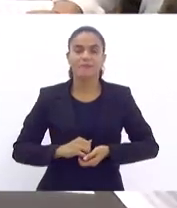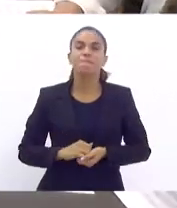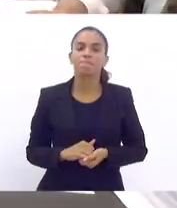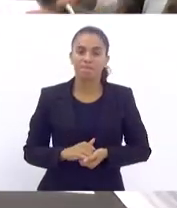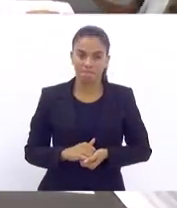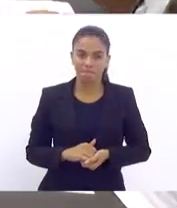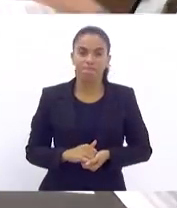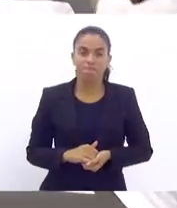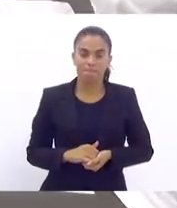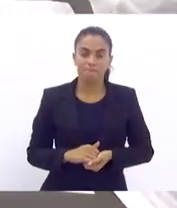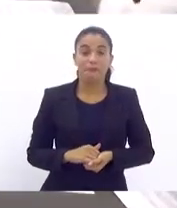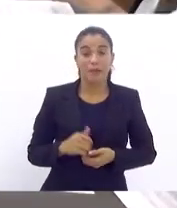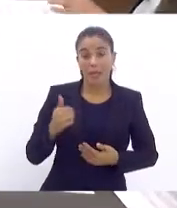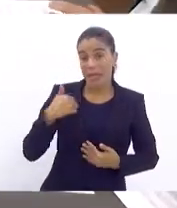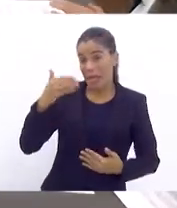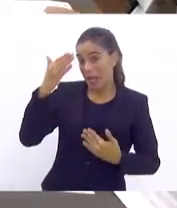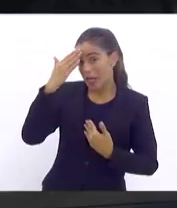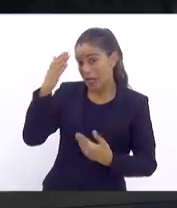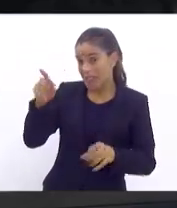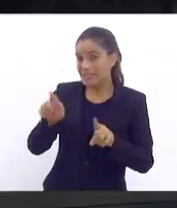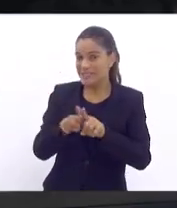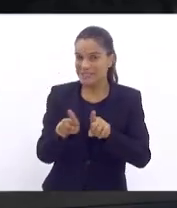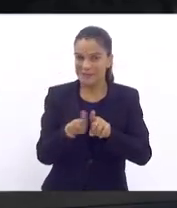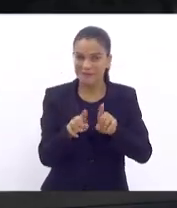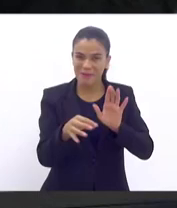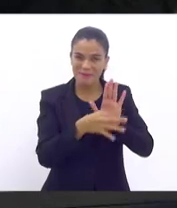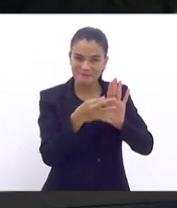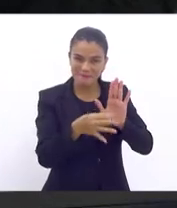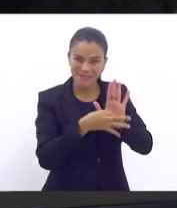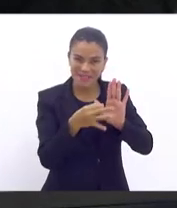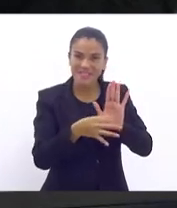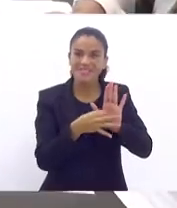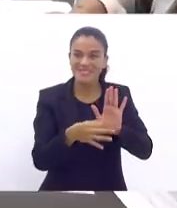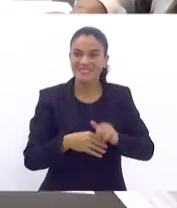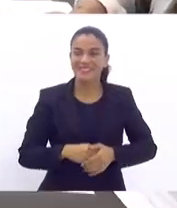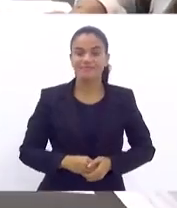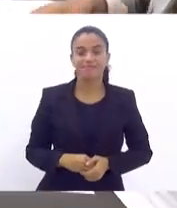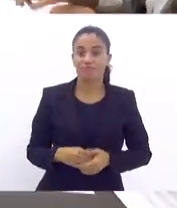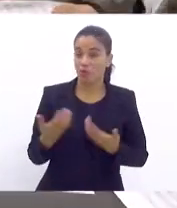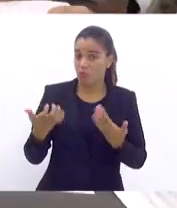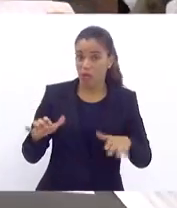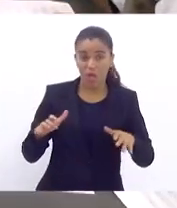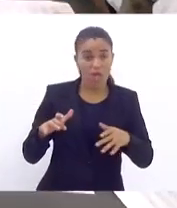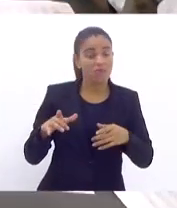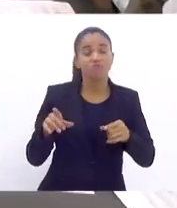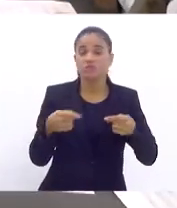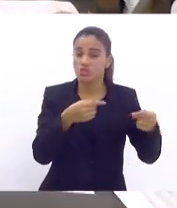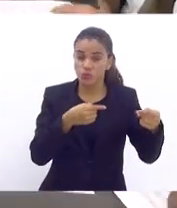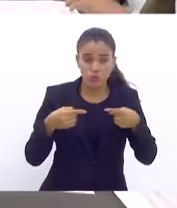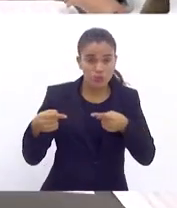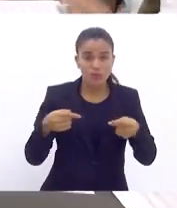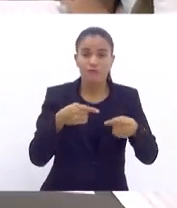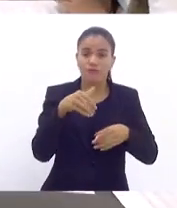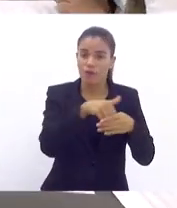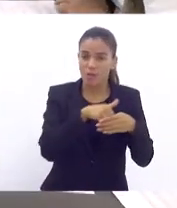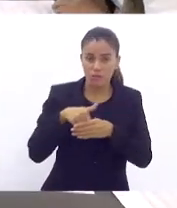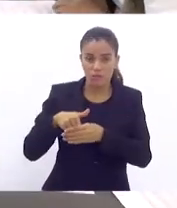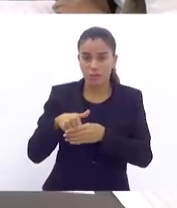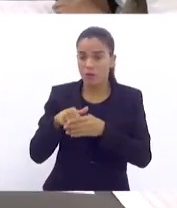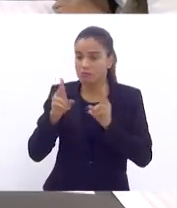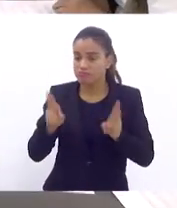então E agradecendo parecendo o deputado discussão em votação